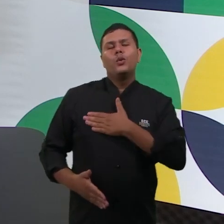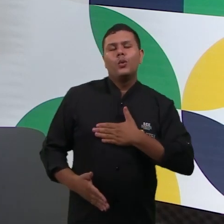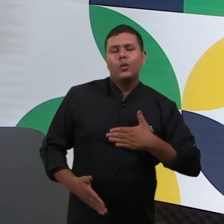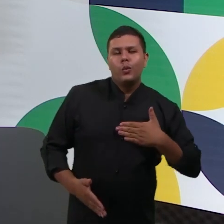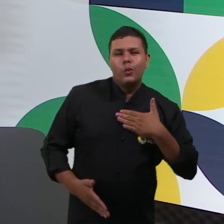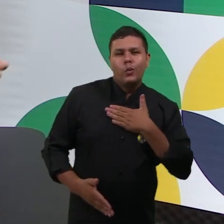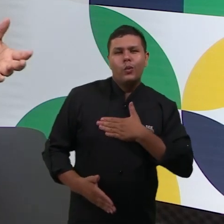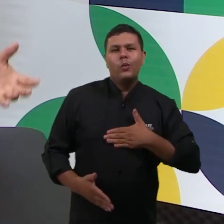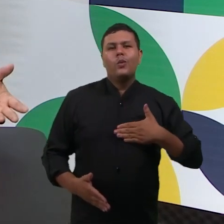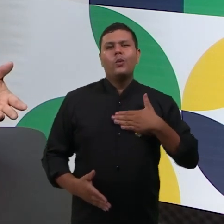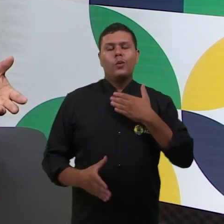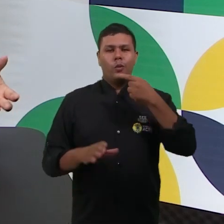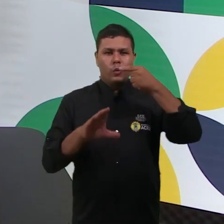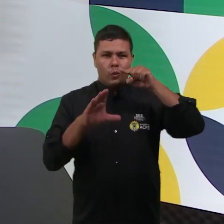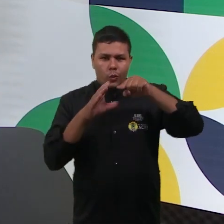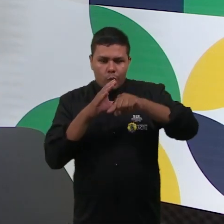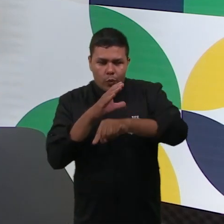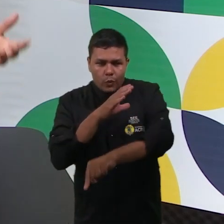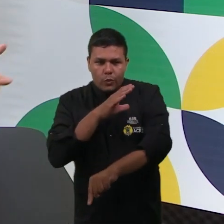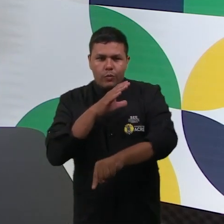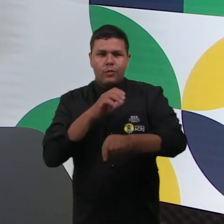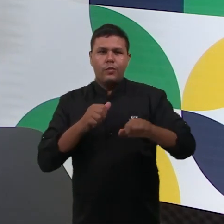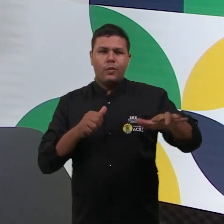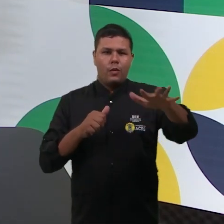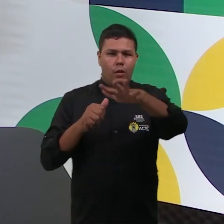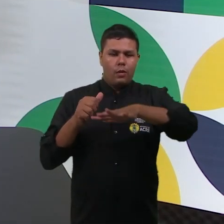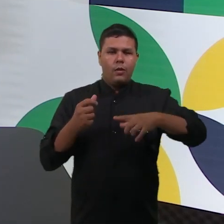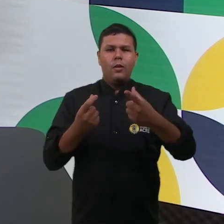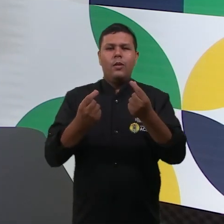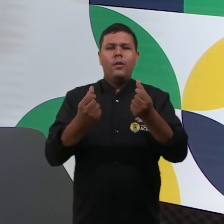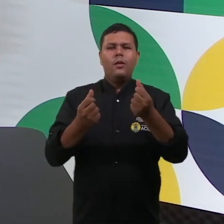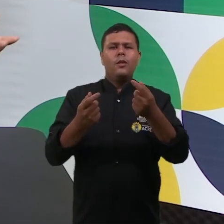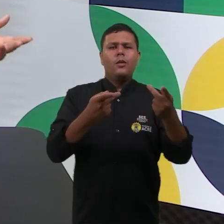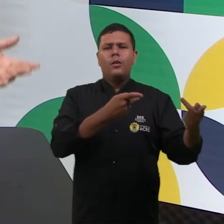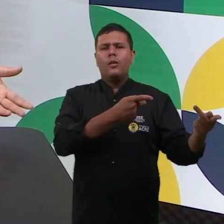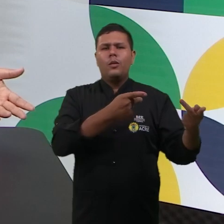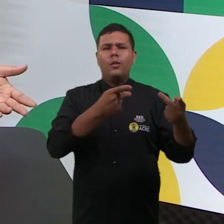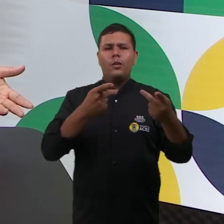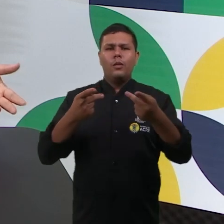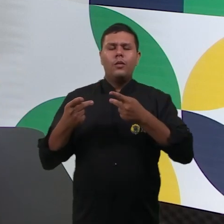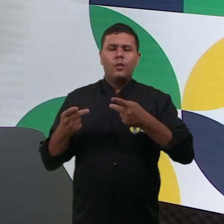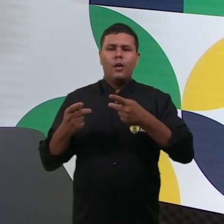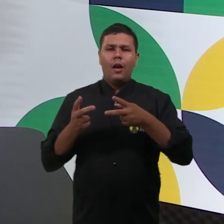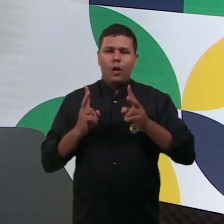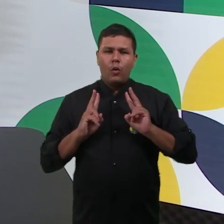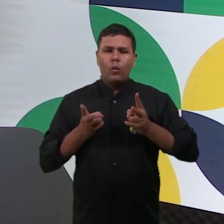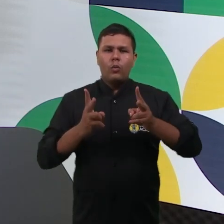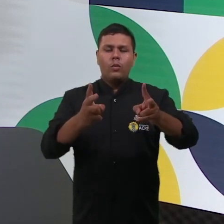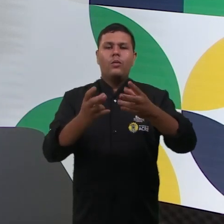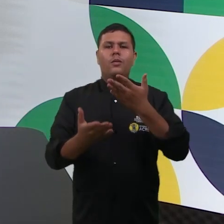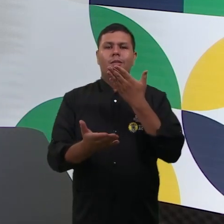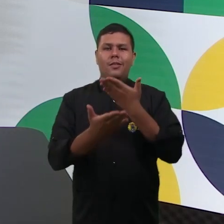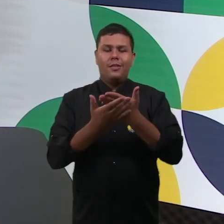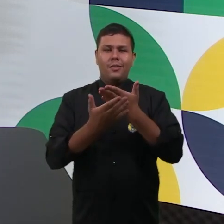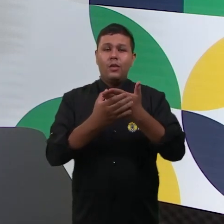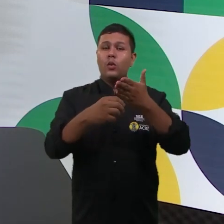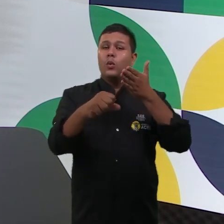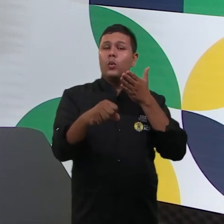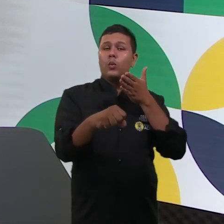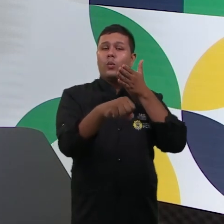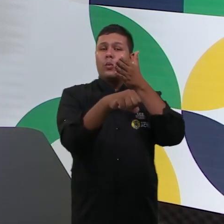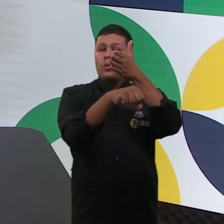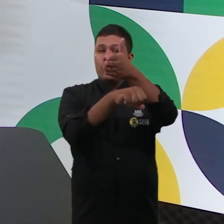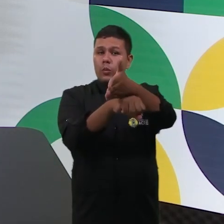aí pelos setores da economia, e eu convido vocês a acompanhar o restante da aula e uma visita que nós vamos